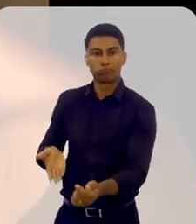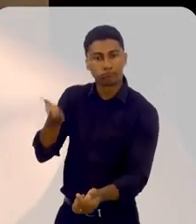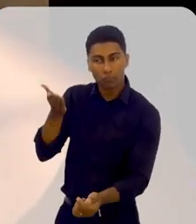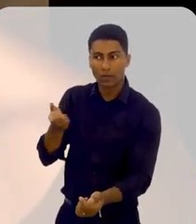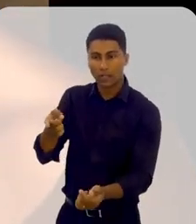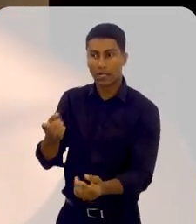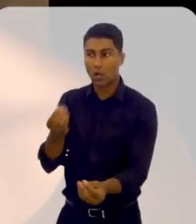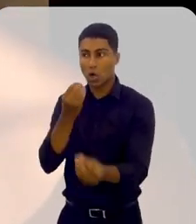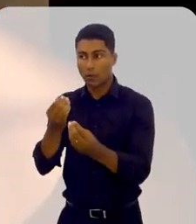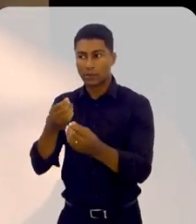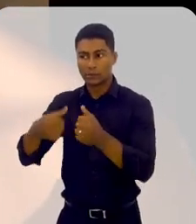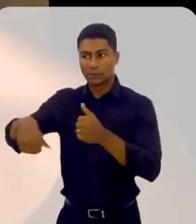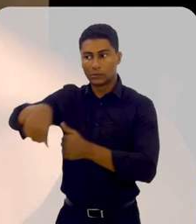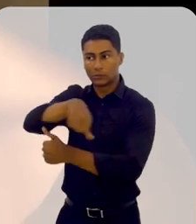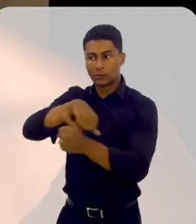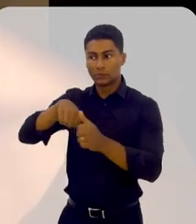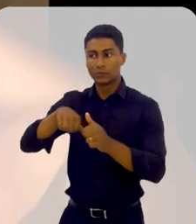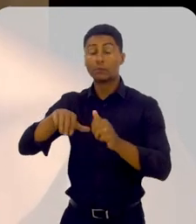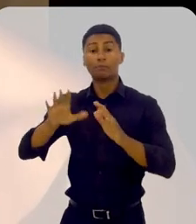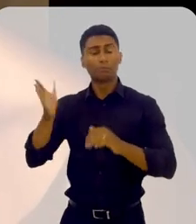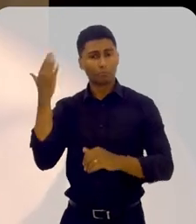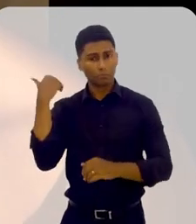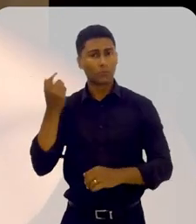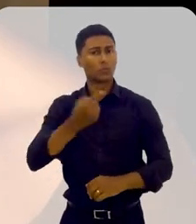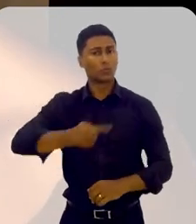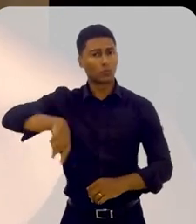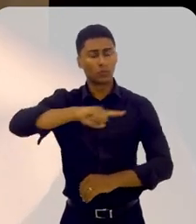controlar, mudar um pouquinho a alimentação, eu não tinha percebido quanto a gente comia